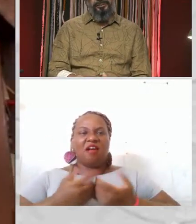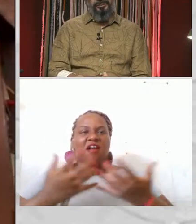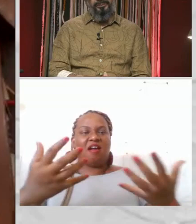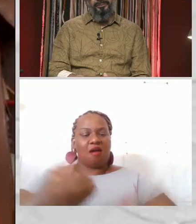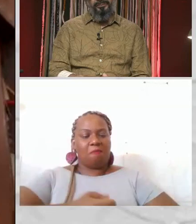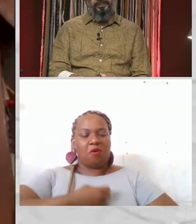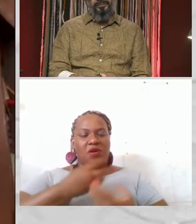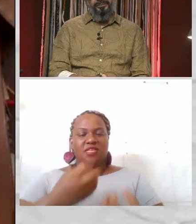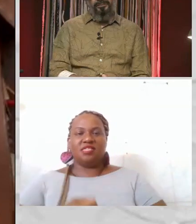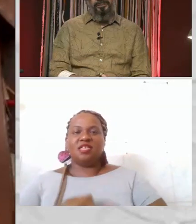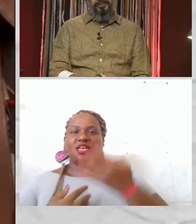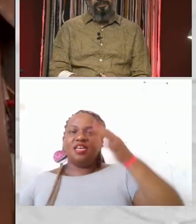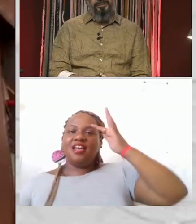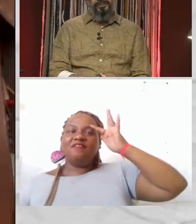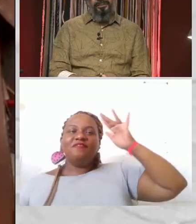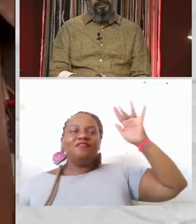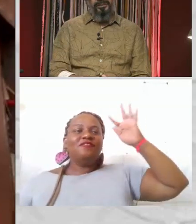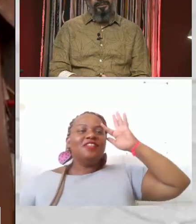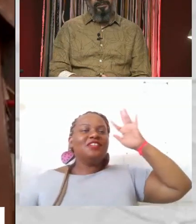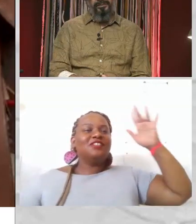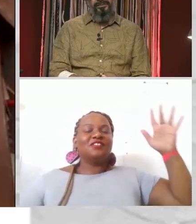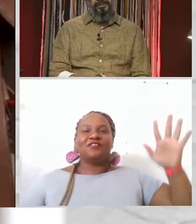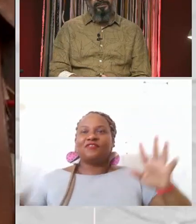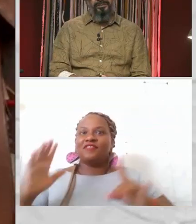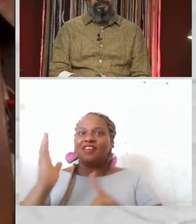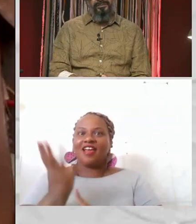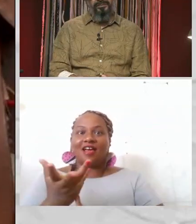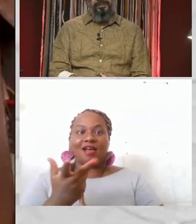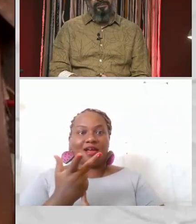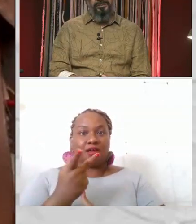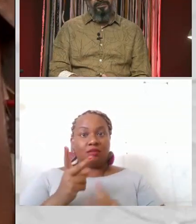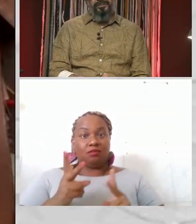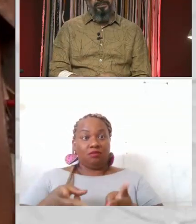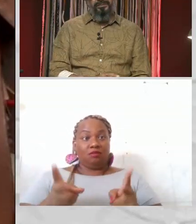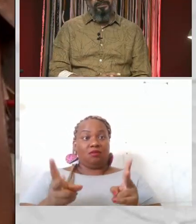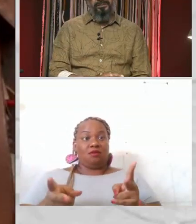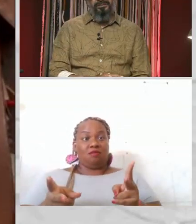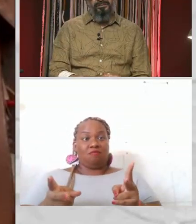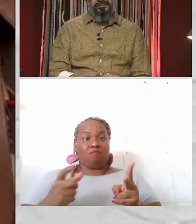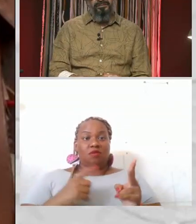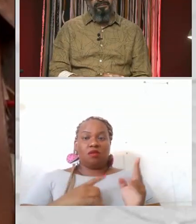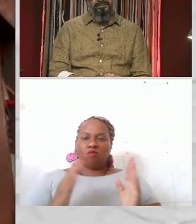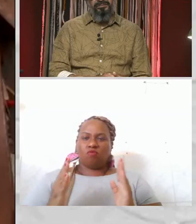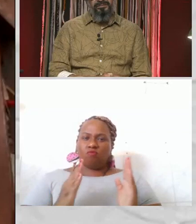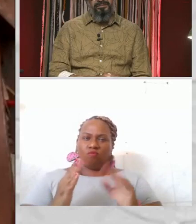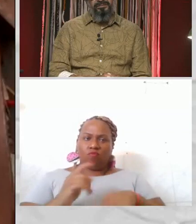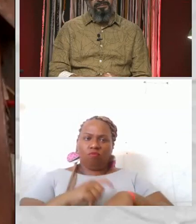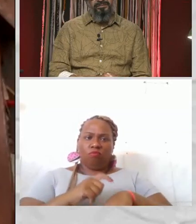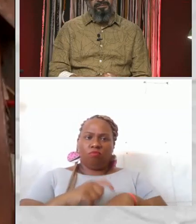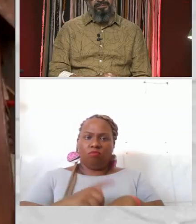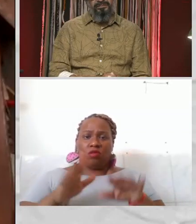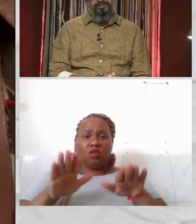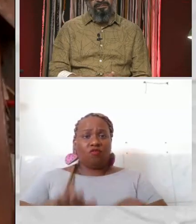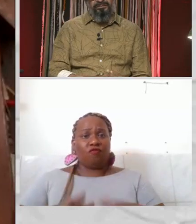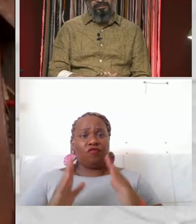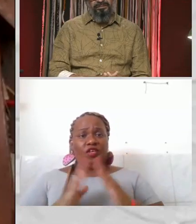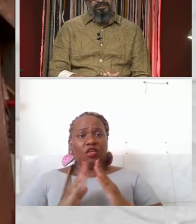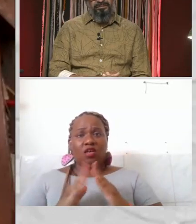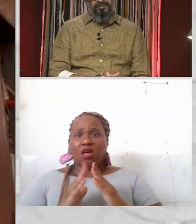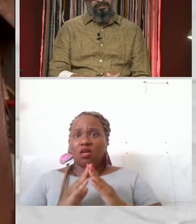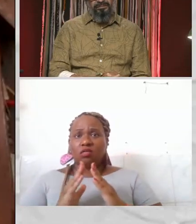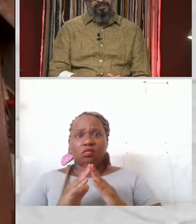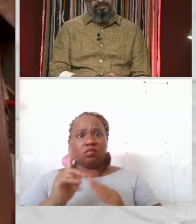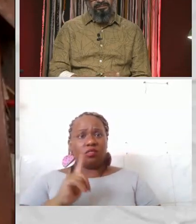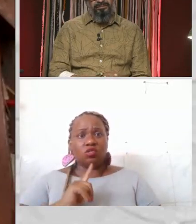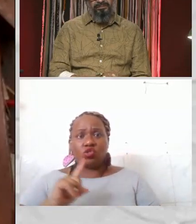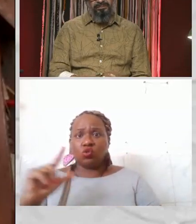filosofia, a arte. Olha só, eu passei esse tempo, né, estou em casa, assim, só saio para o necessário